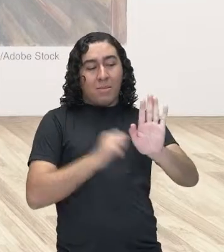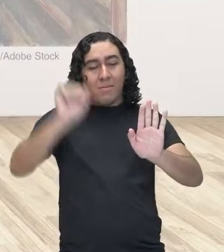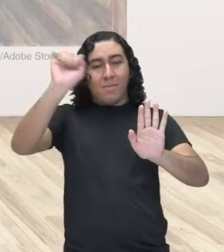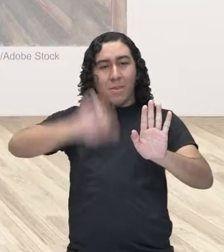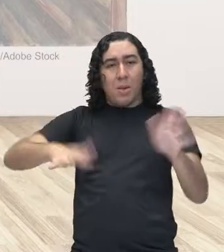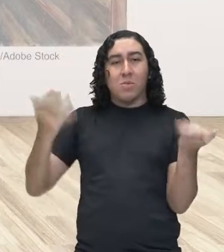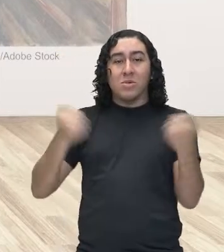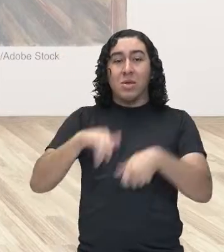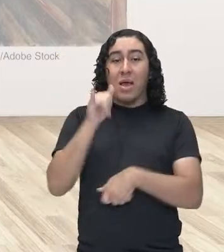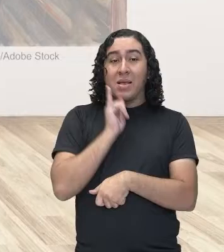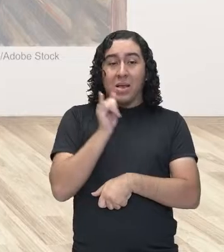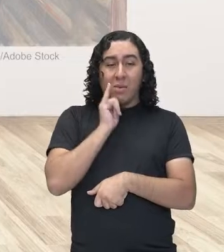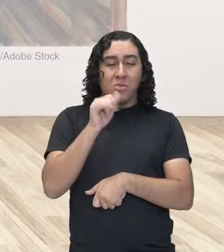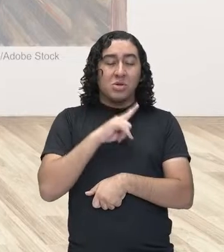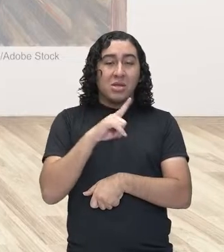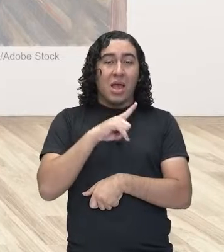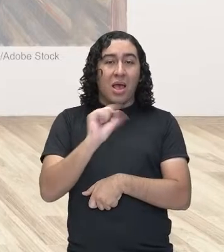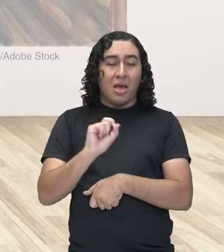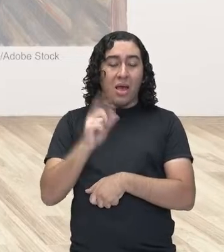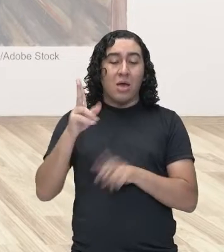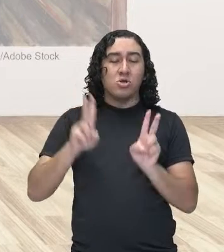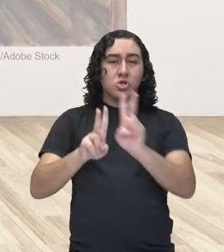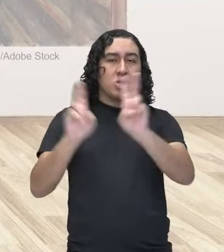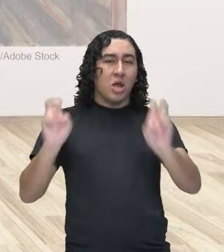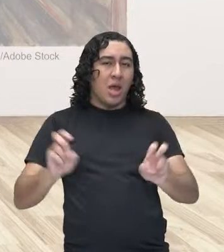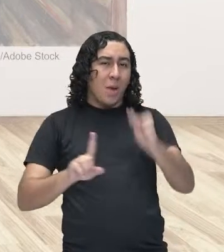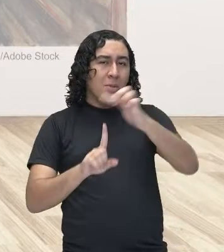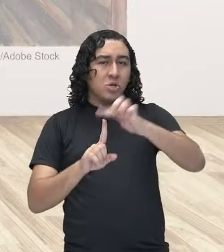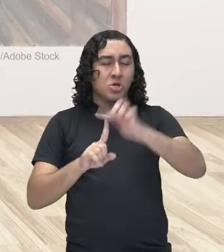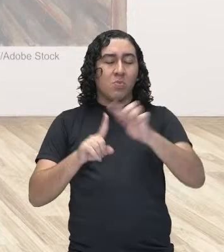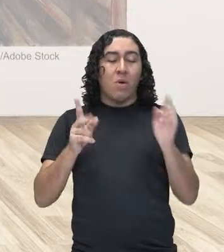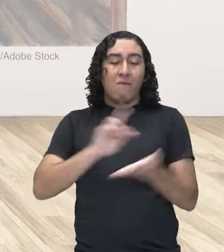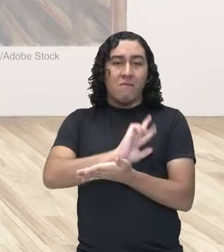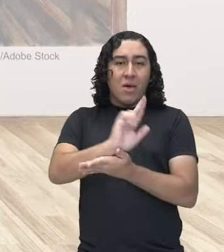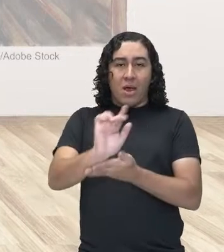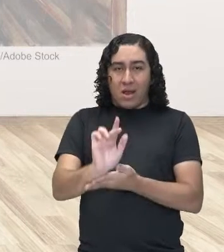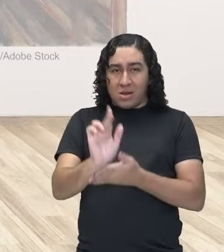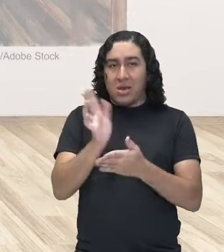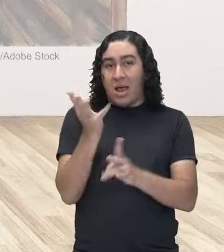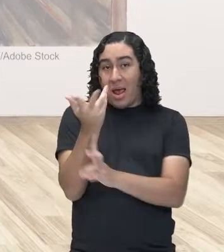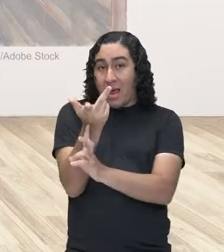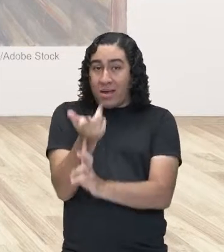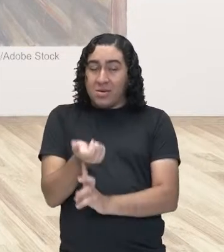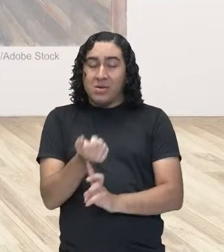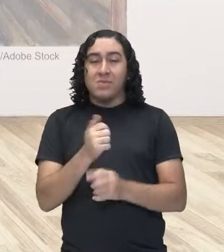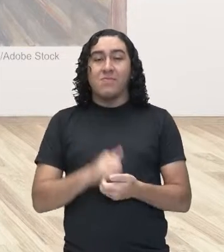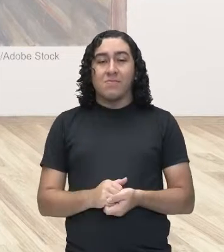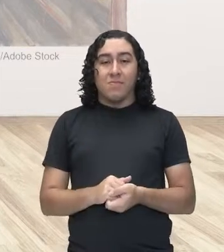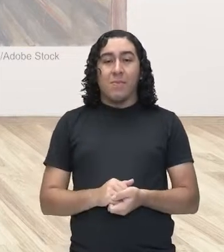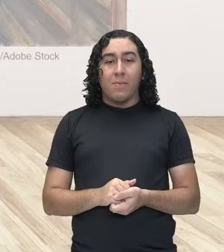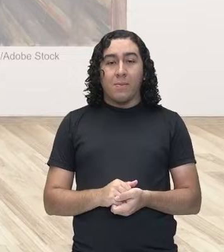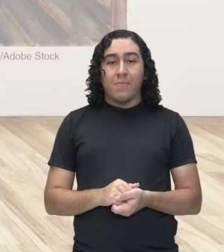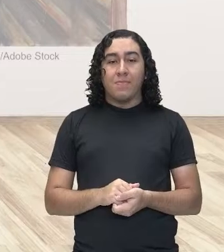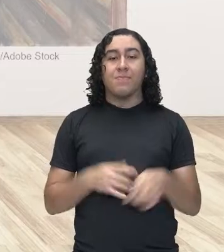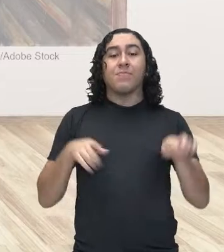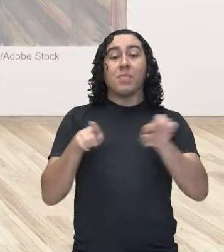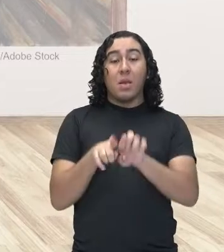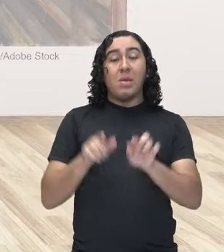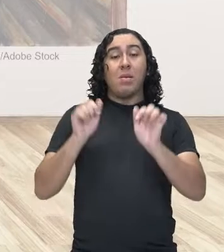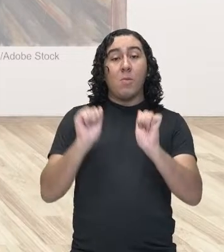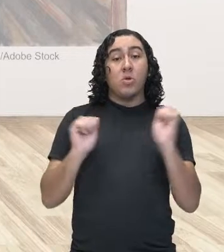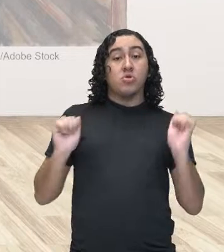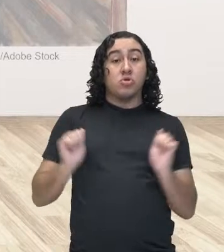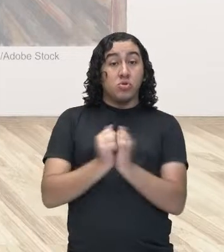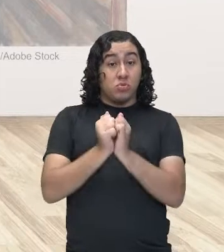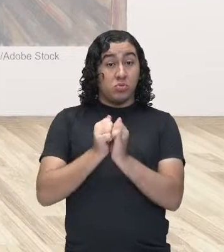por exemplo, em obras impressionista, expressionista, e também vocês podem viajar conosco